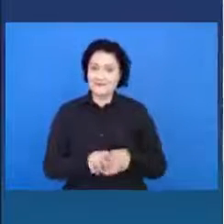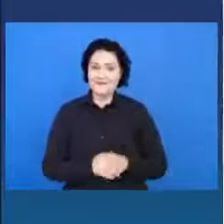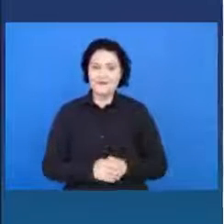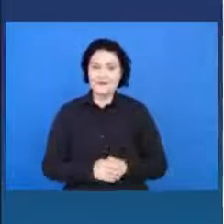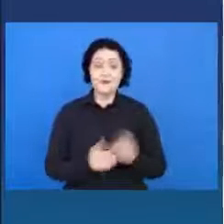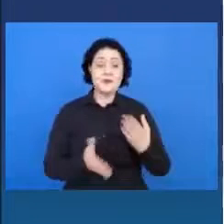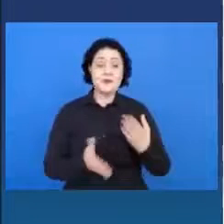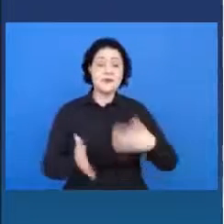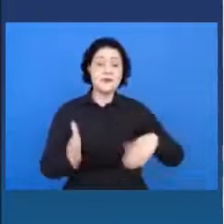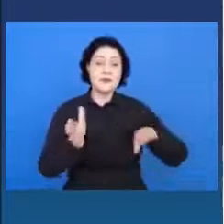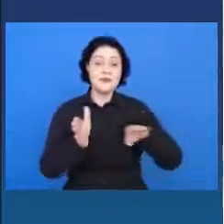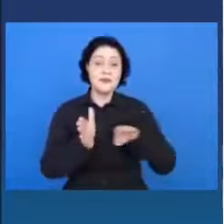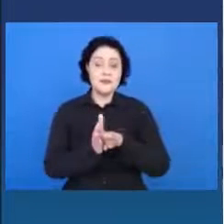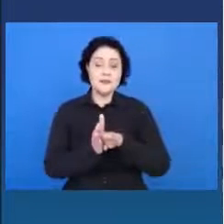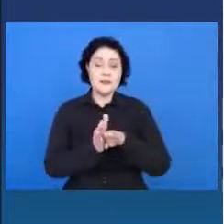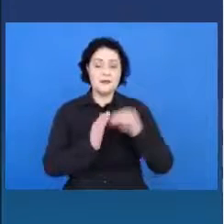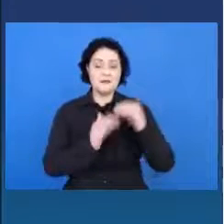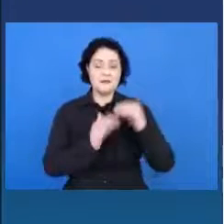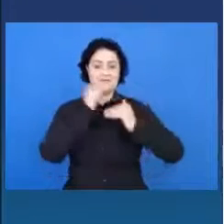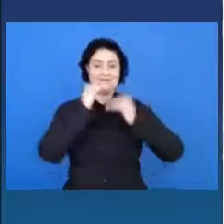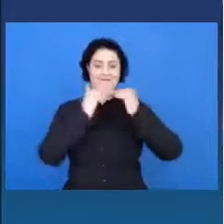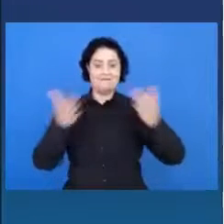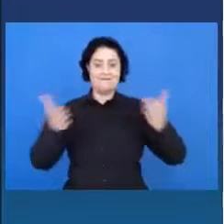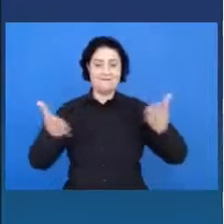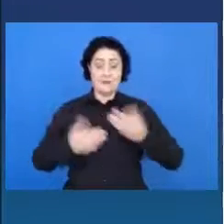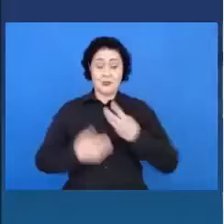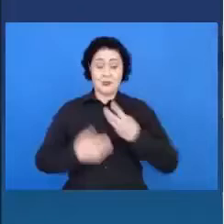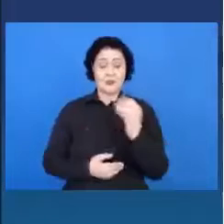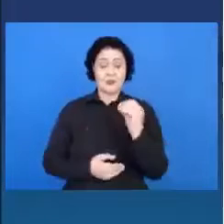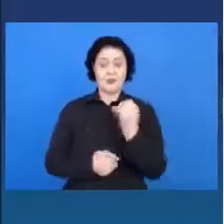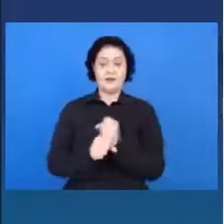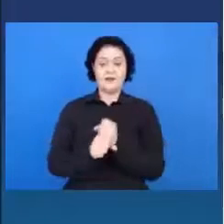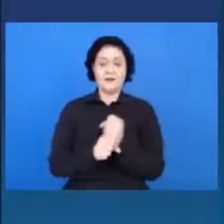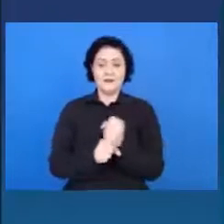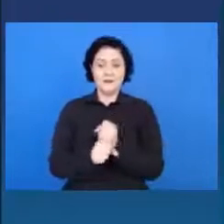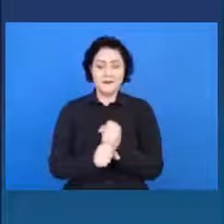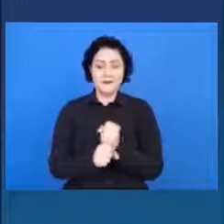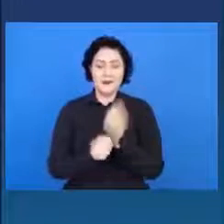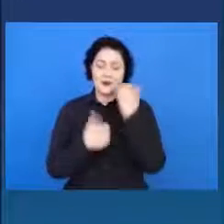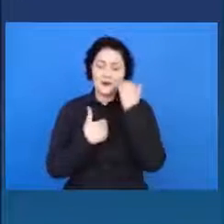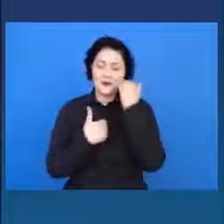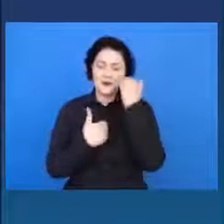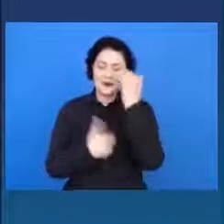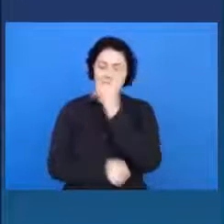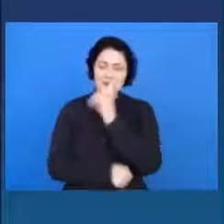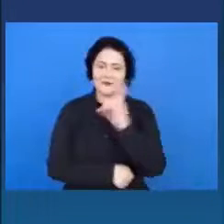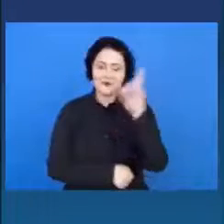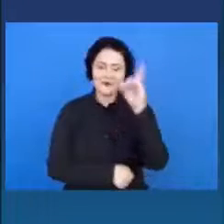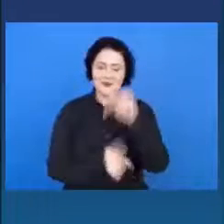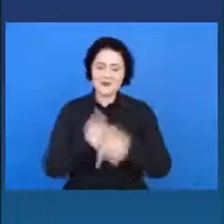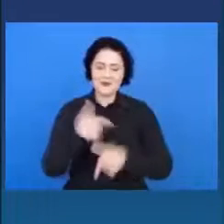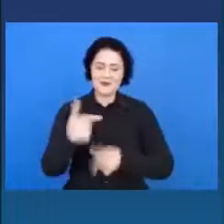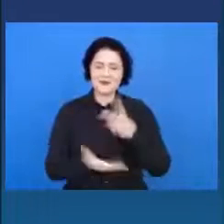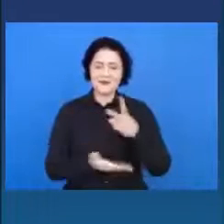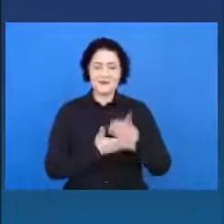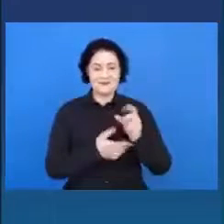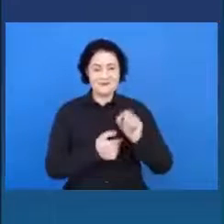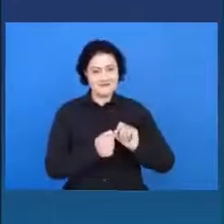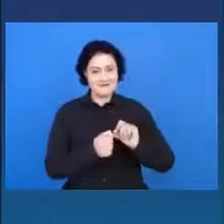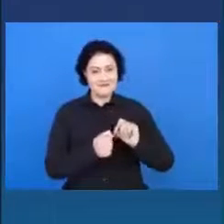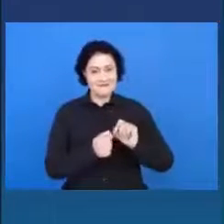chegamos a esse patamar 30 anos agradecidos a Deus pelo trabalho realizado